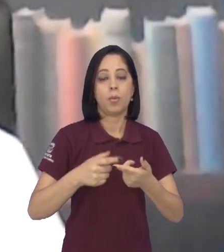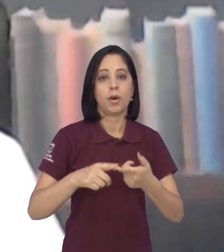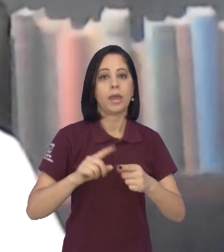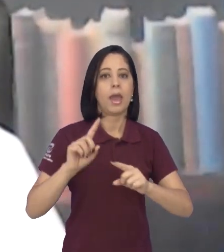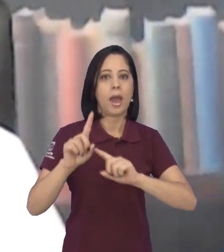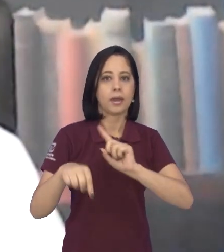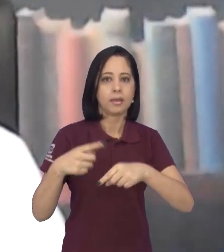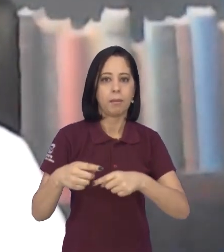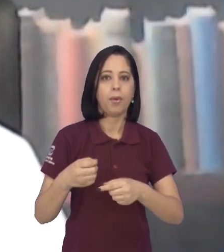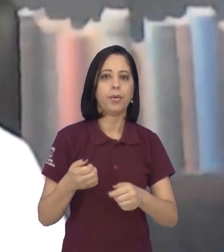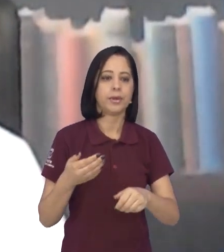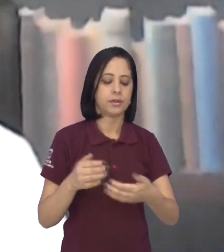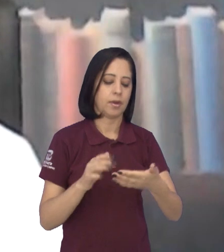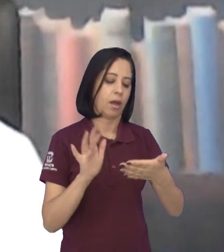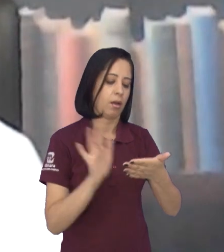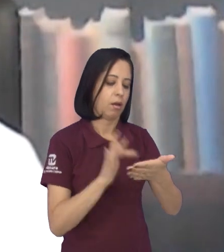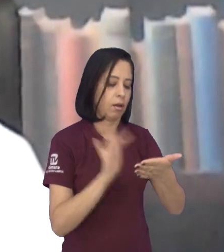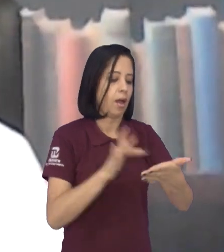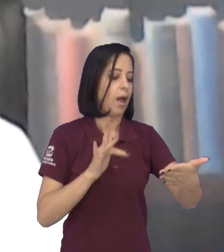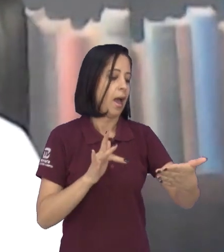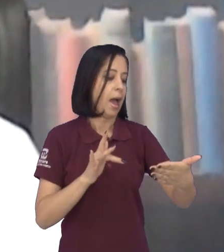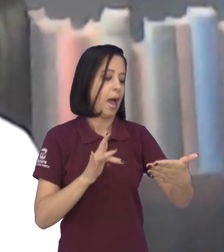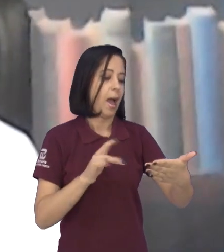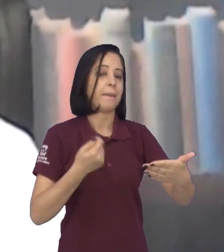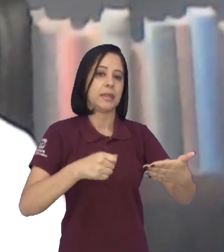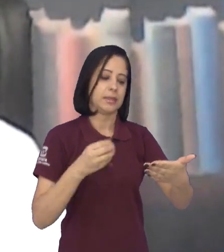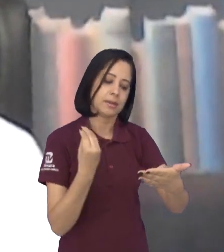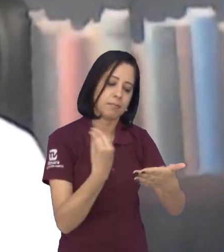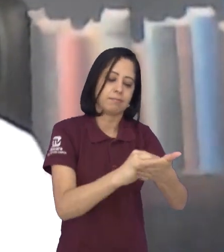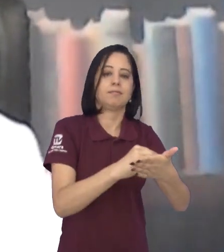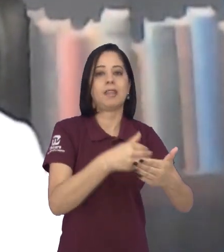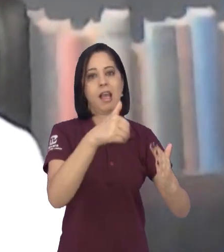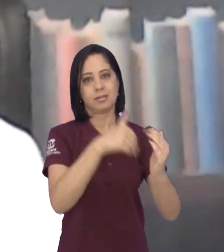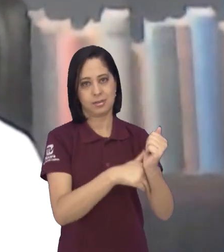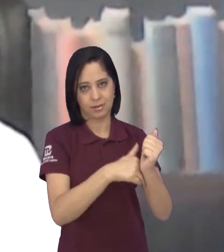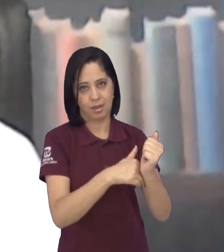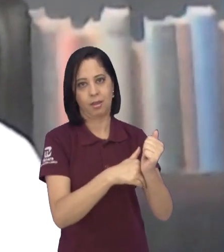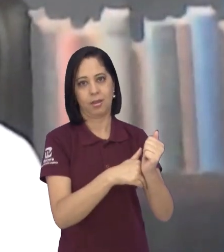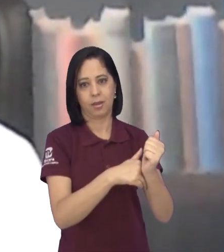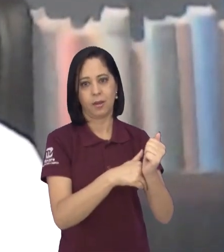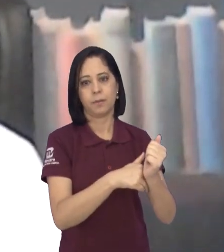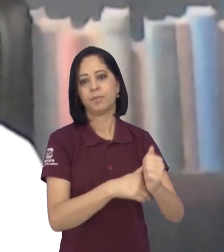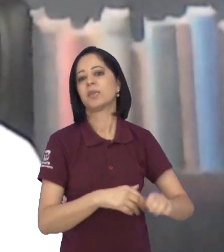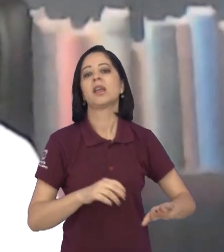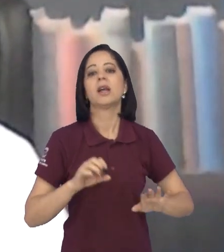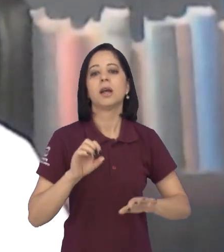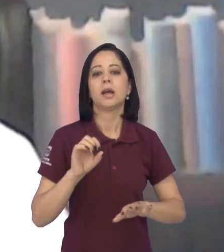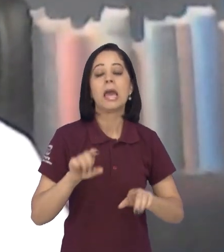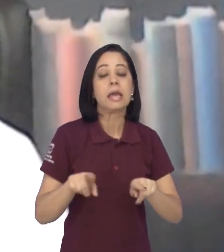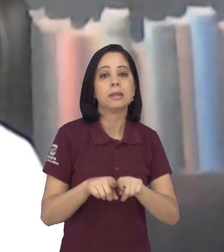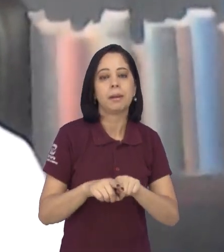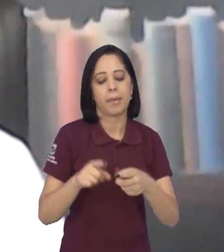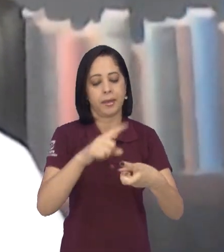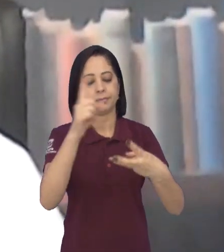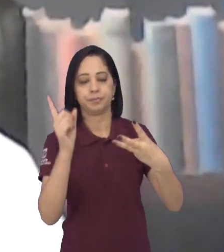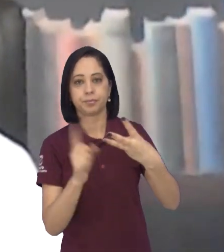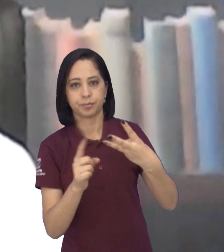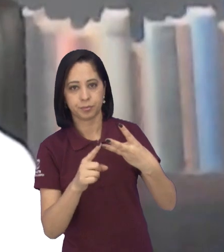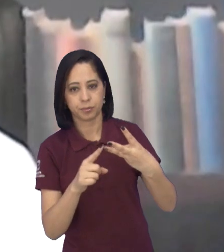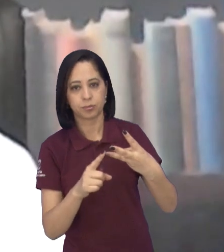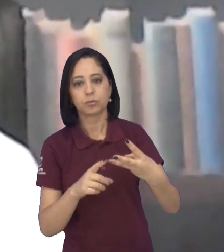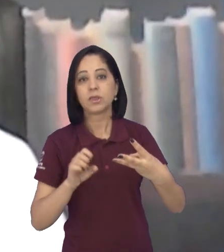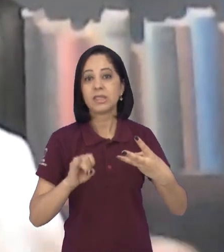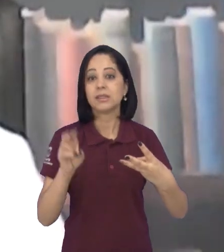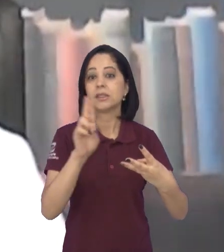uma senha. Essa é a forma correta. E a outra é que, uma vez que nós utilizamos celular o dia todo, principalmente